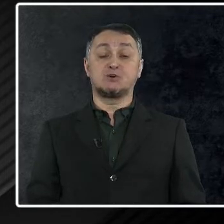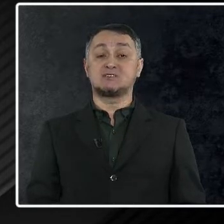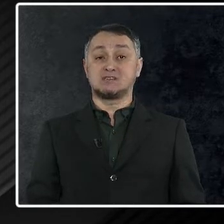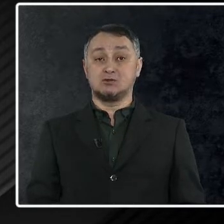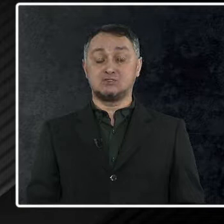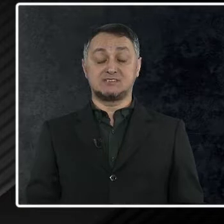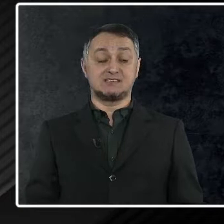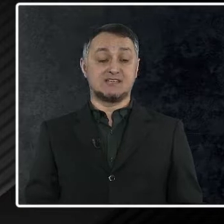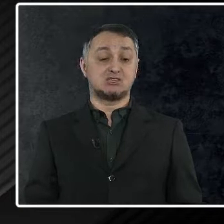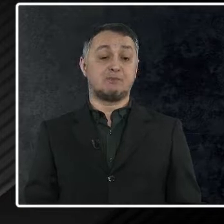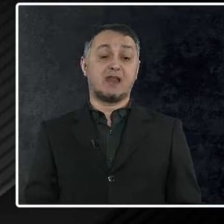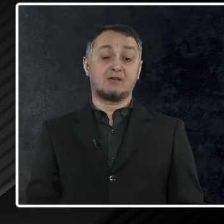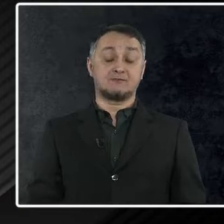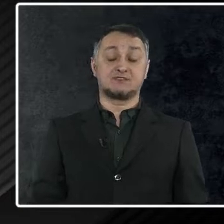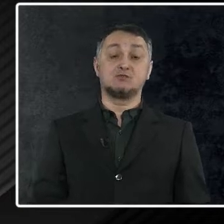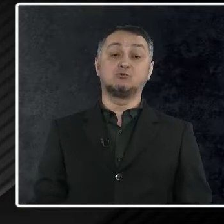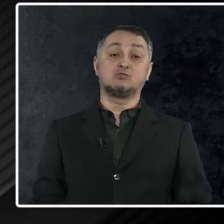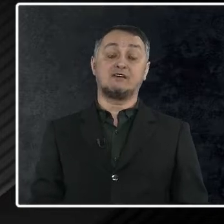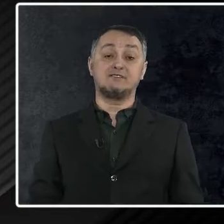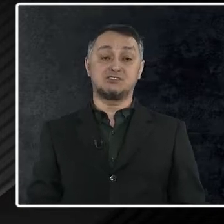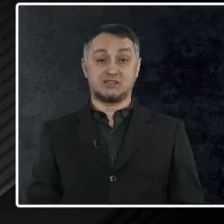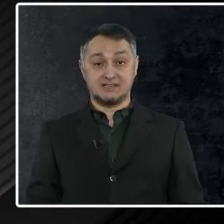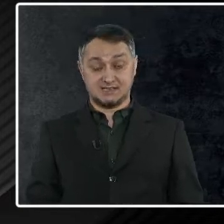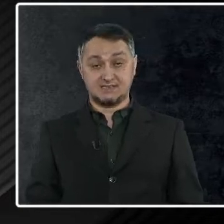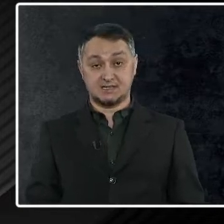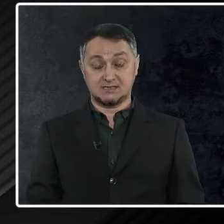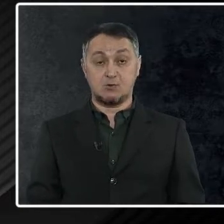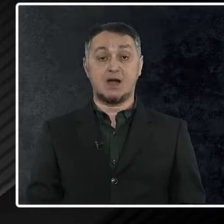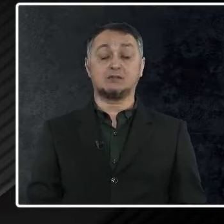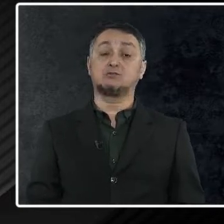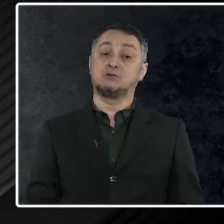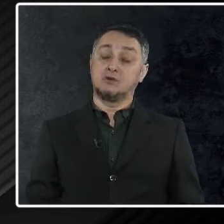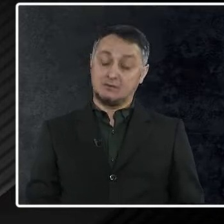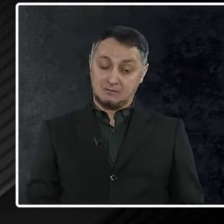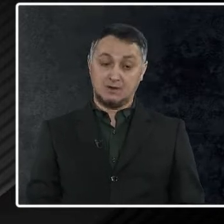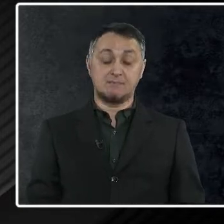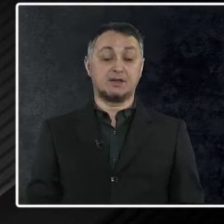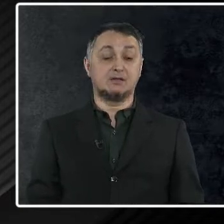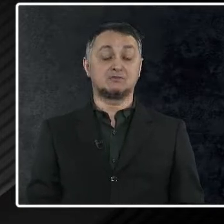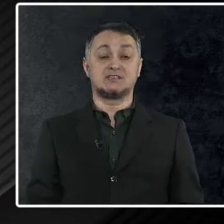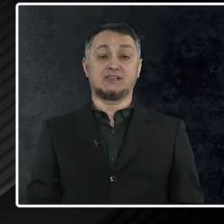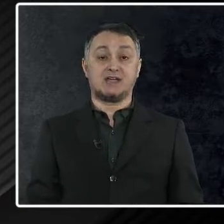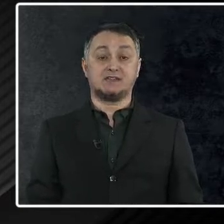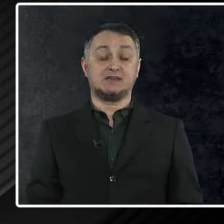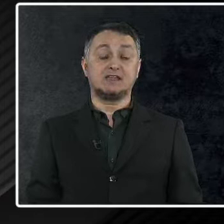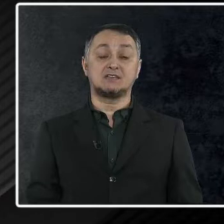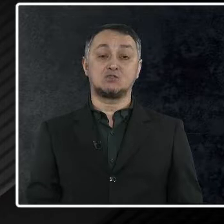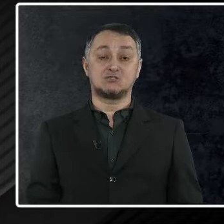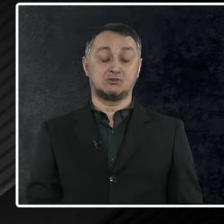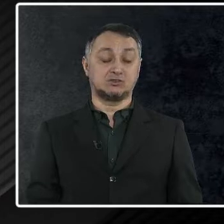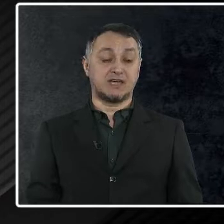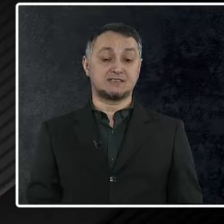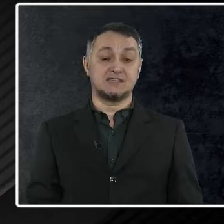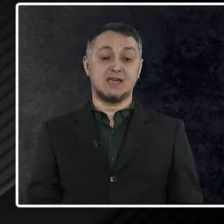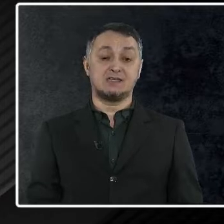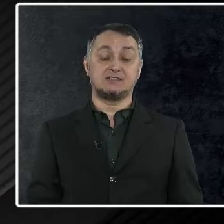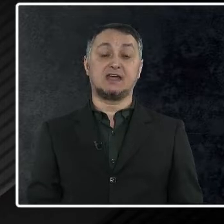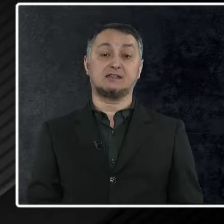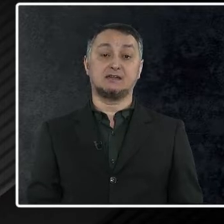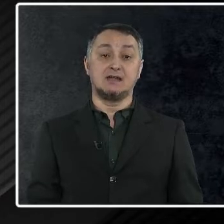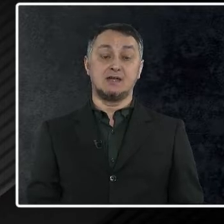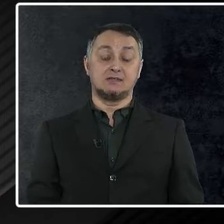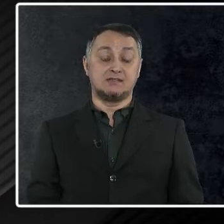uma disposição no 17, parágrafo 2º da 23.604, lembrando que se trata aí da resolução do TSE